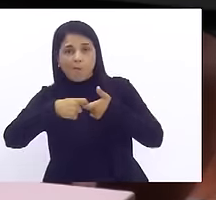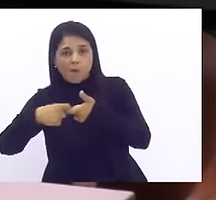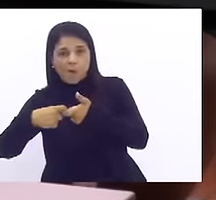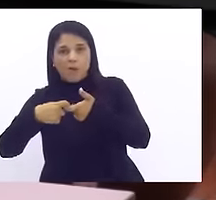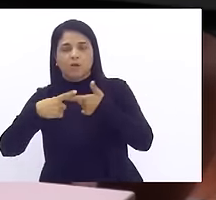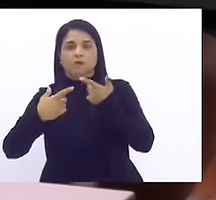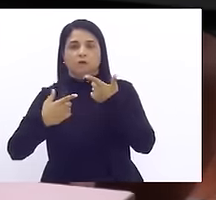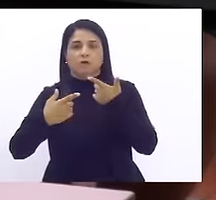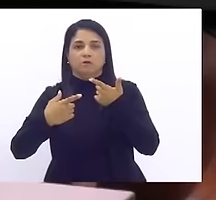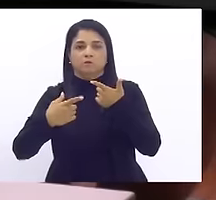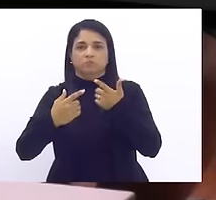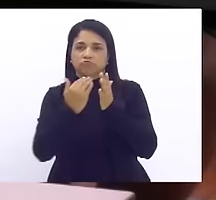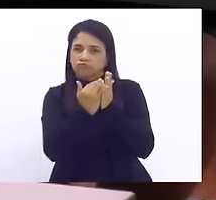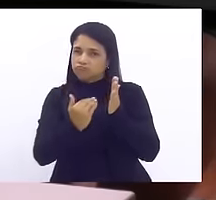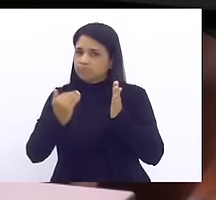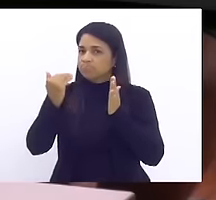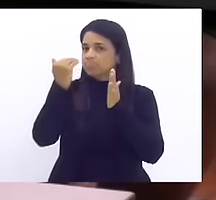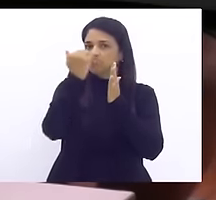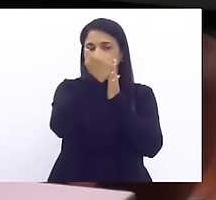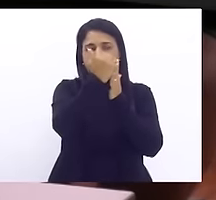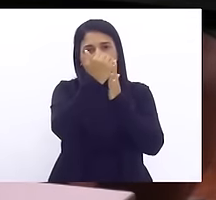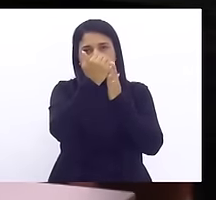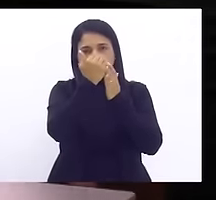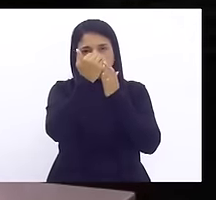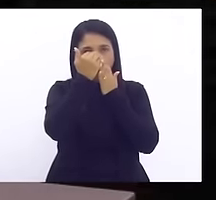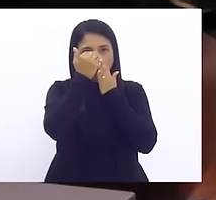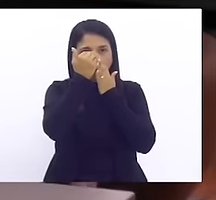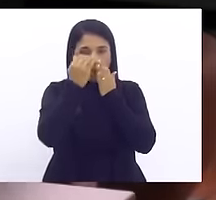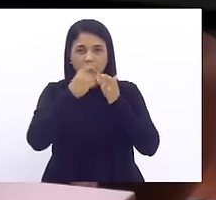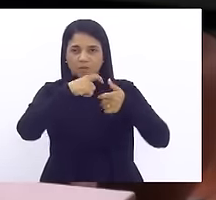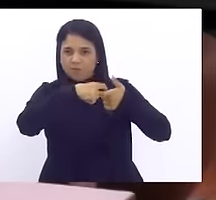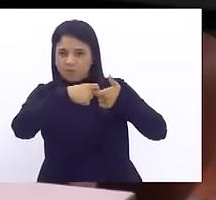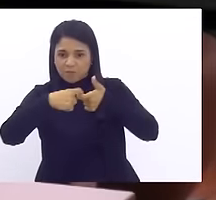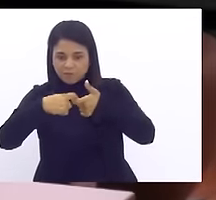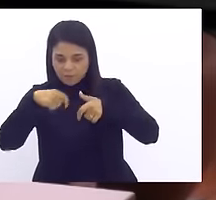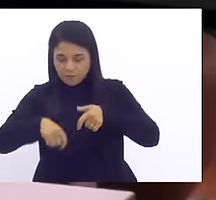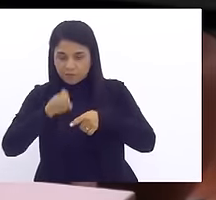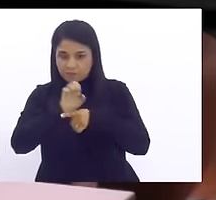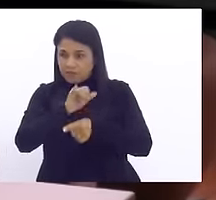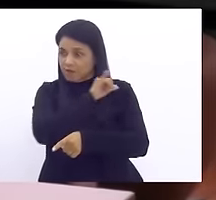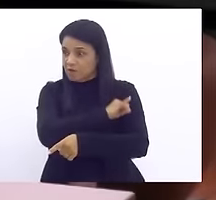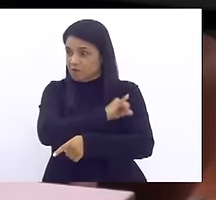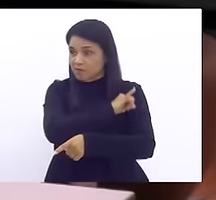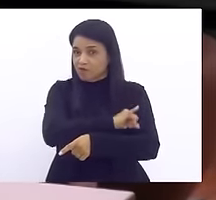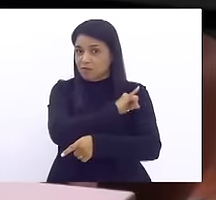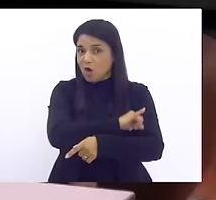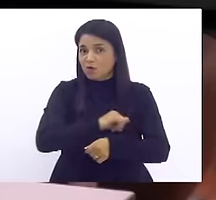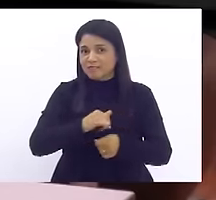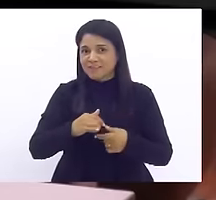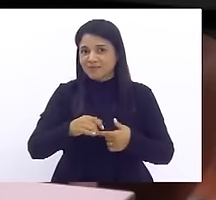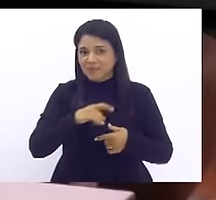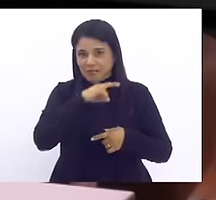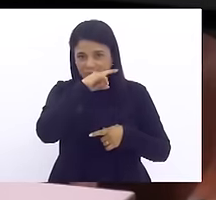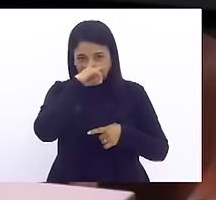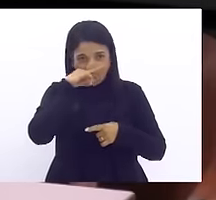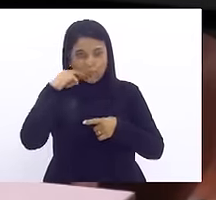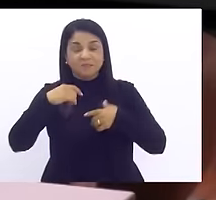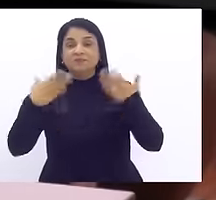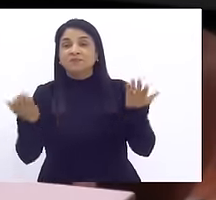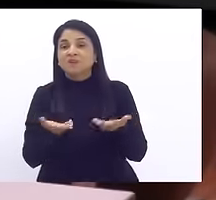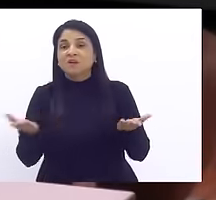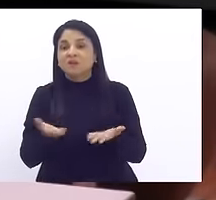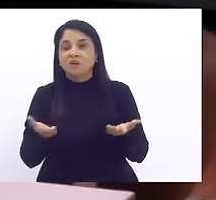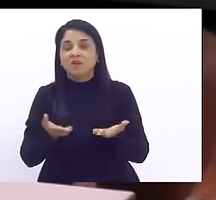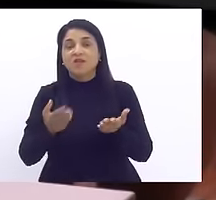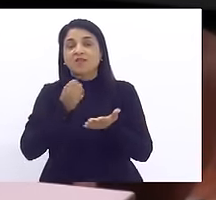da do aumento vertiginoso da dos reboques no Rio de Janeiro eu posso afirmar para os senhores o único órgão que